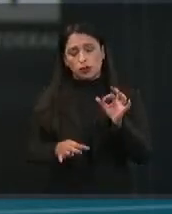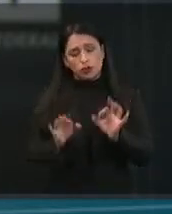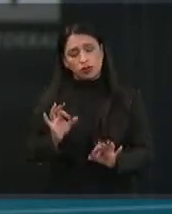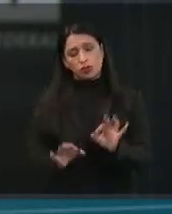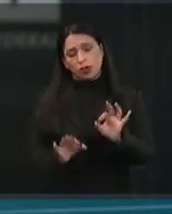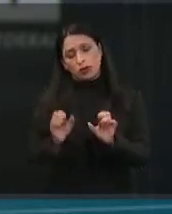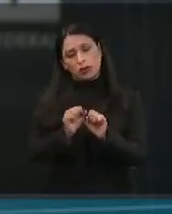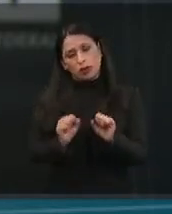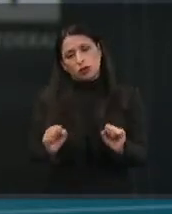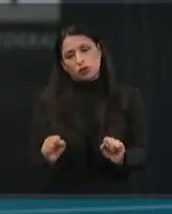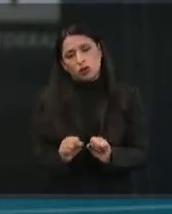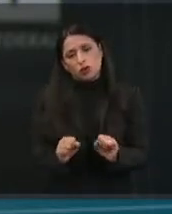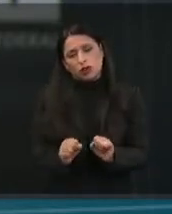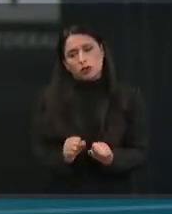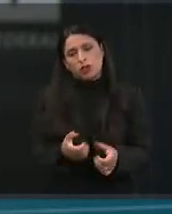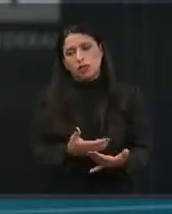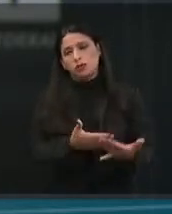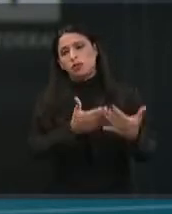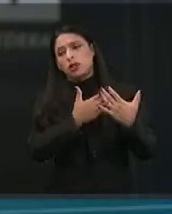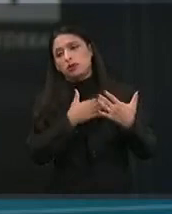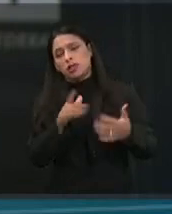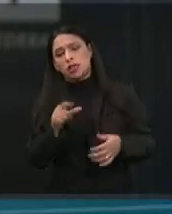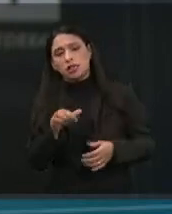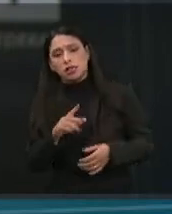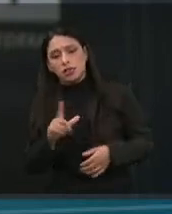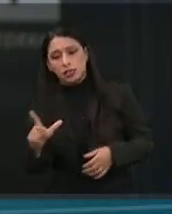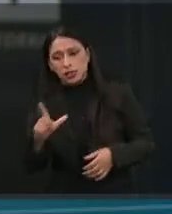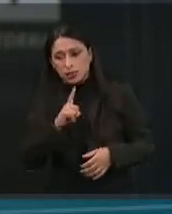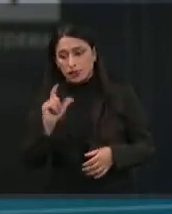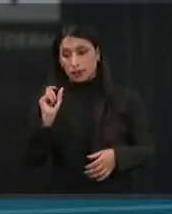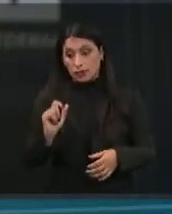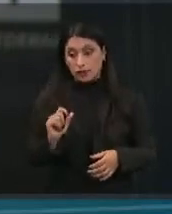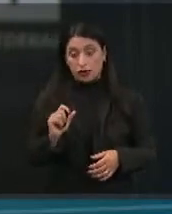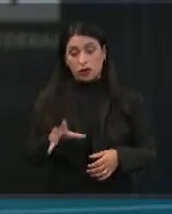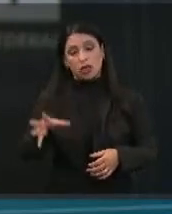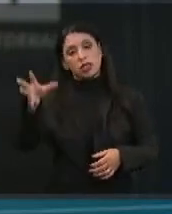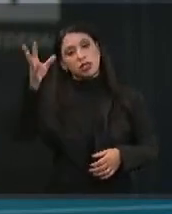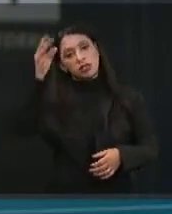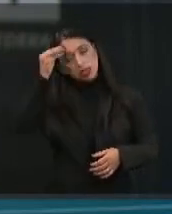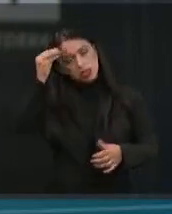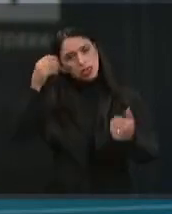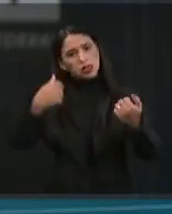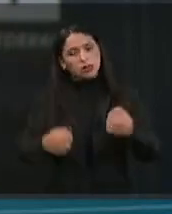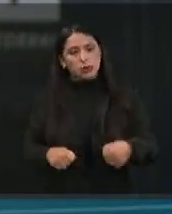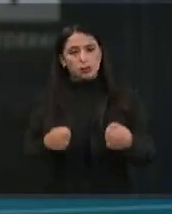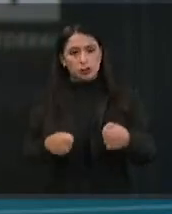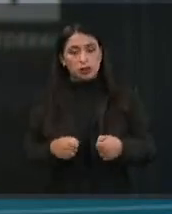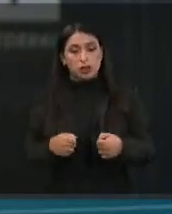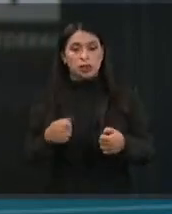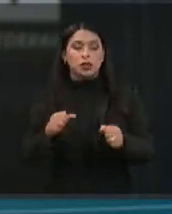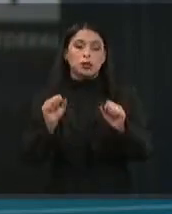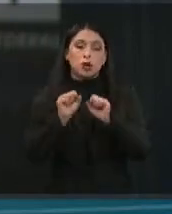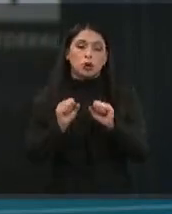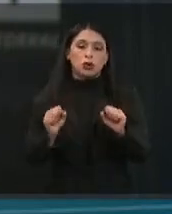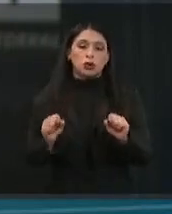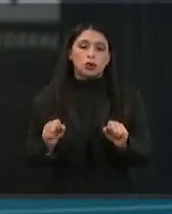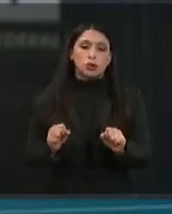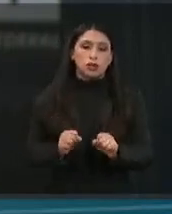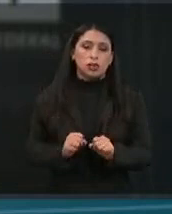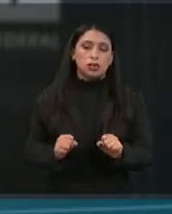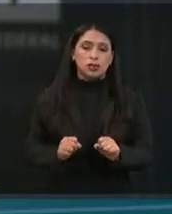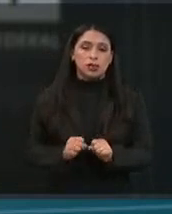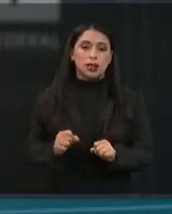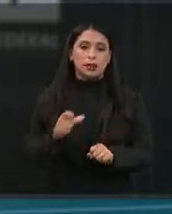sistema de responsabilidade civil aplicável às plataformas. Essa visão é necessária porque esse sistema se coloca em um arcabouço